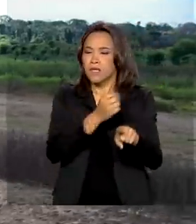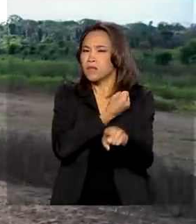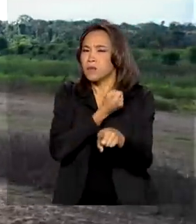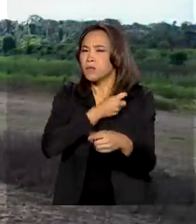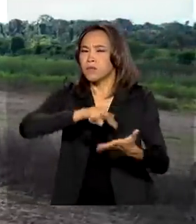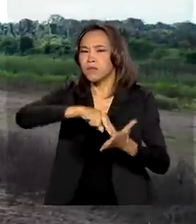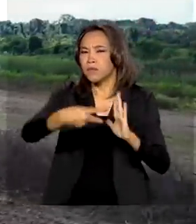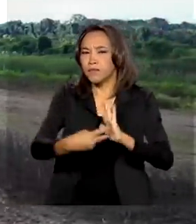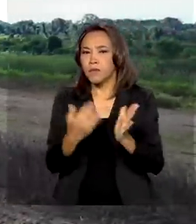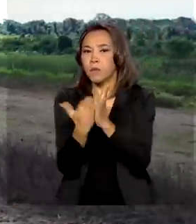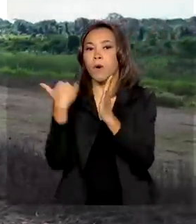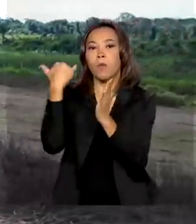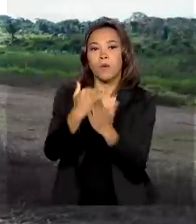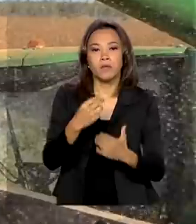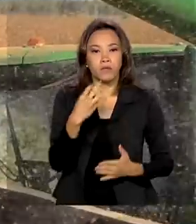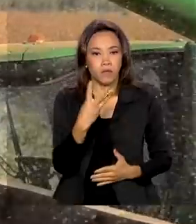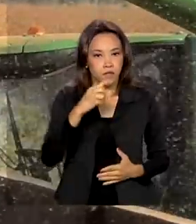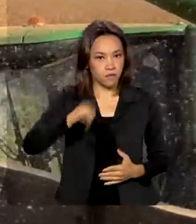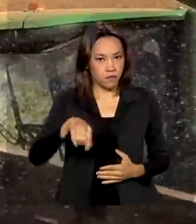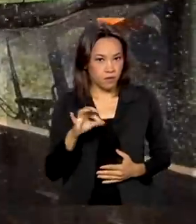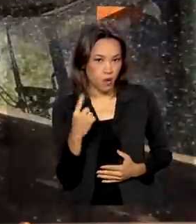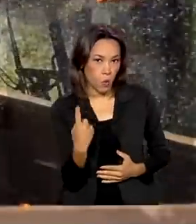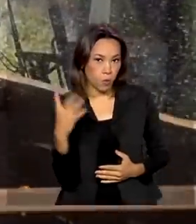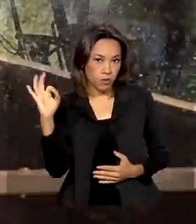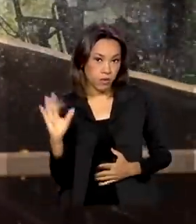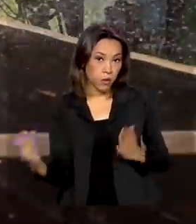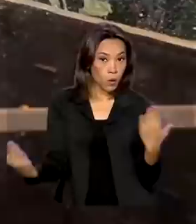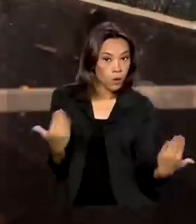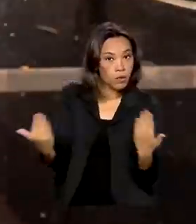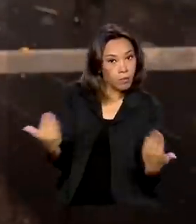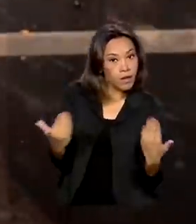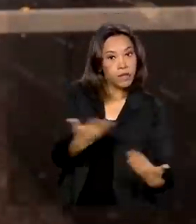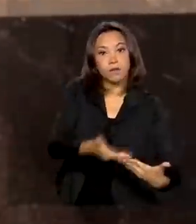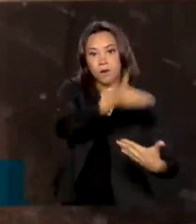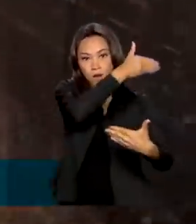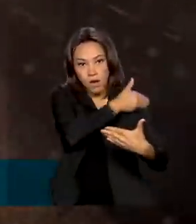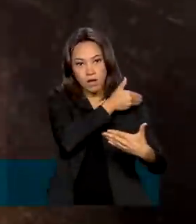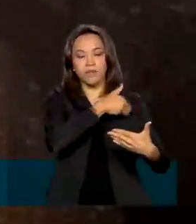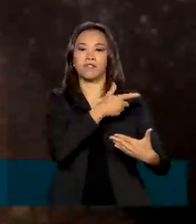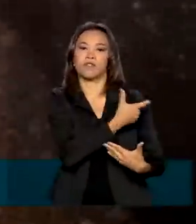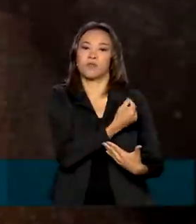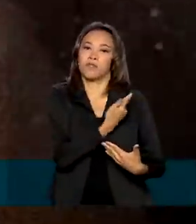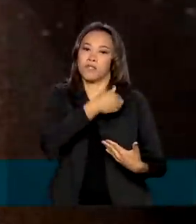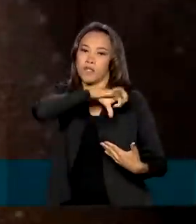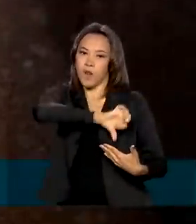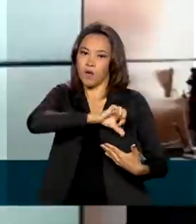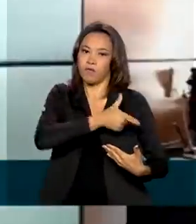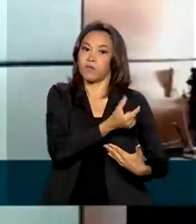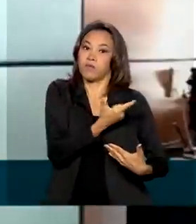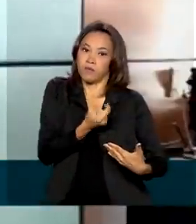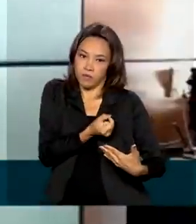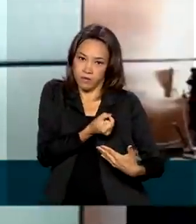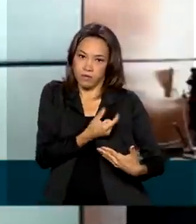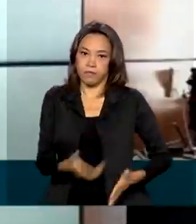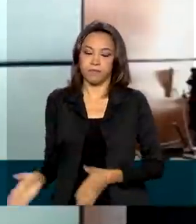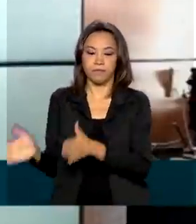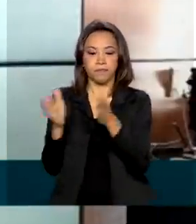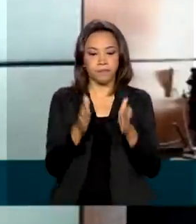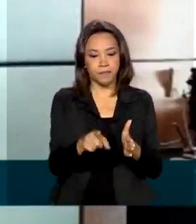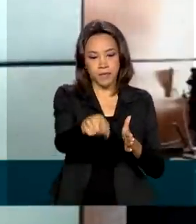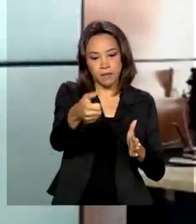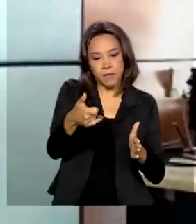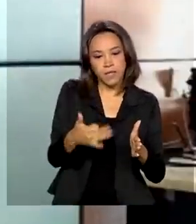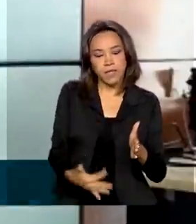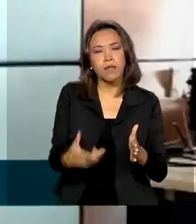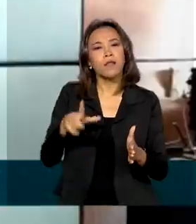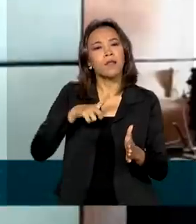representa um aumento de 3,1 por cento em comparação com a safra anterior 2019/20 temos é